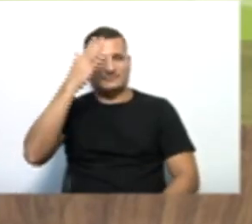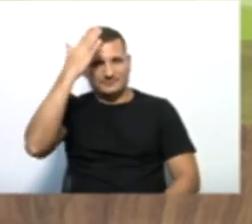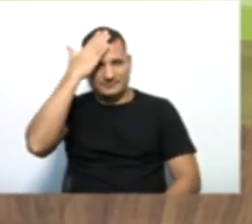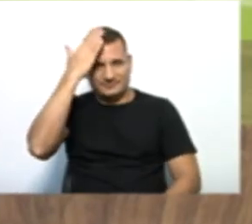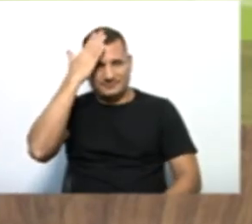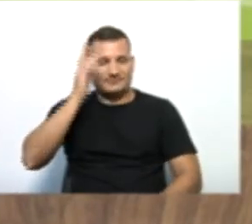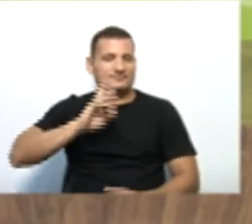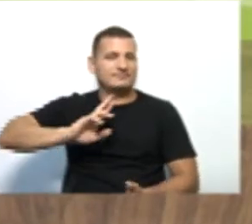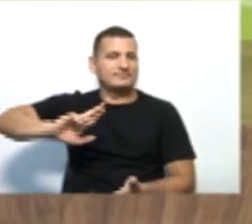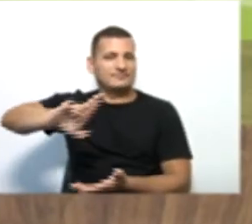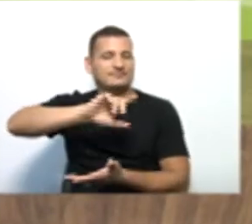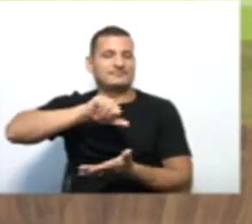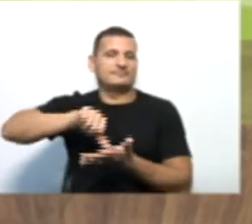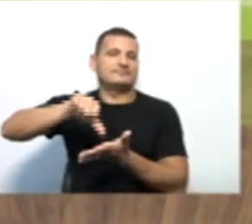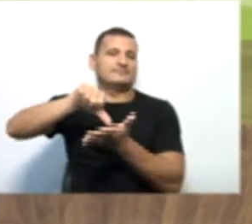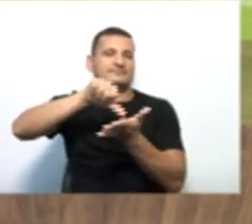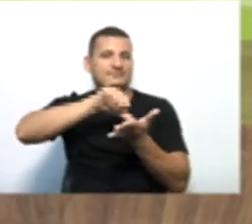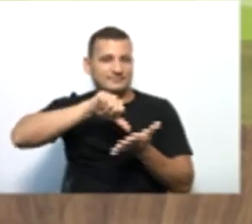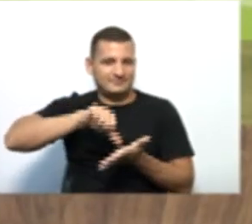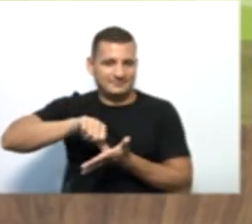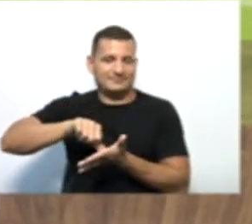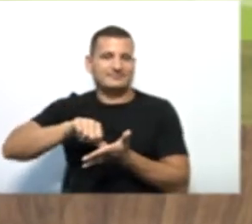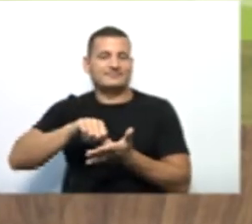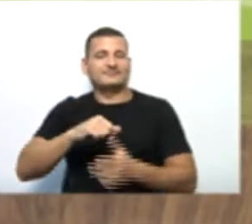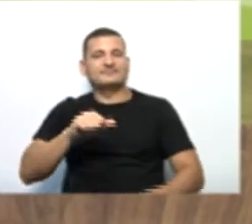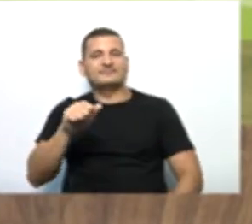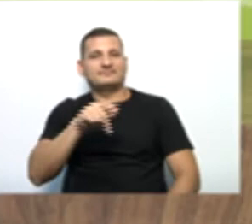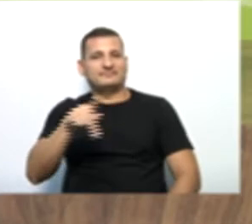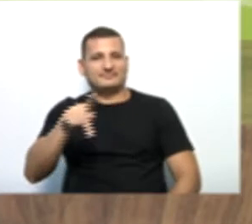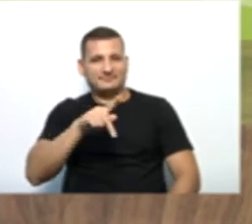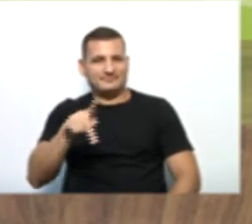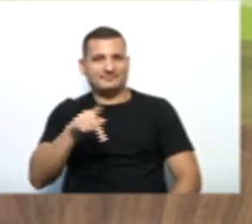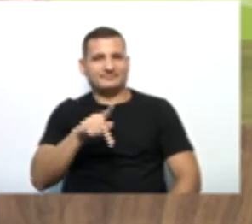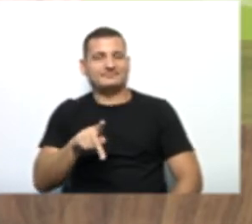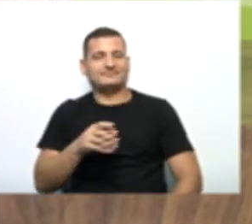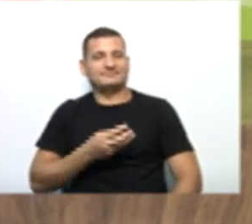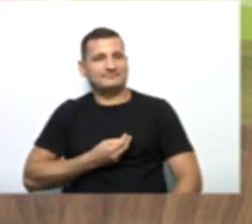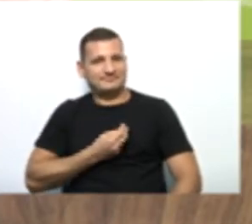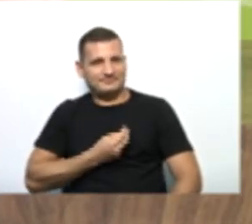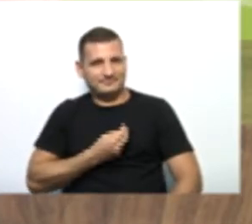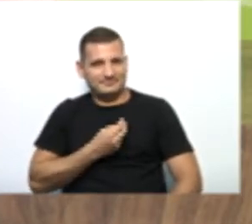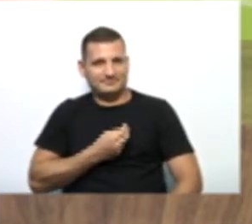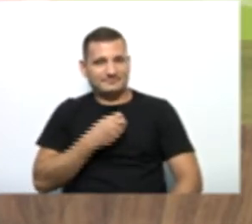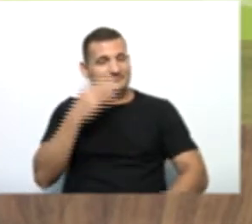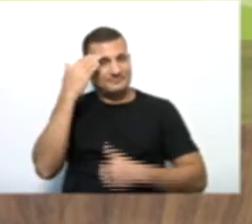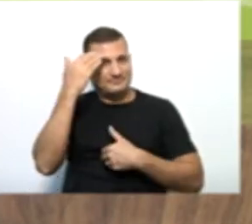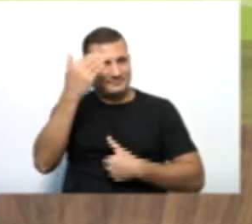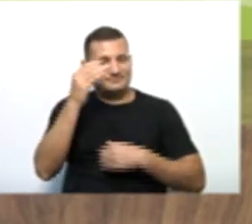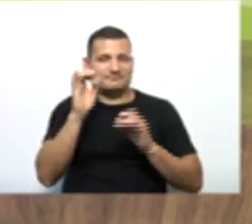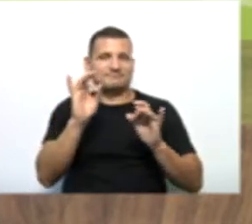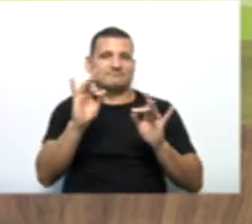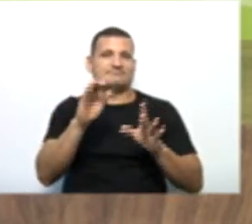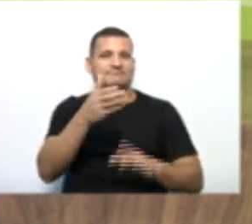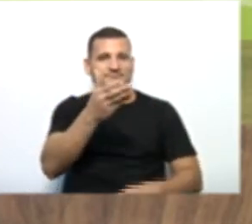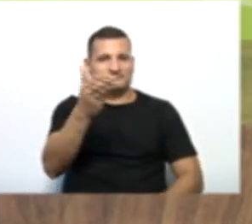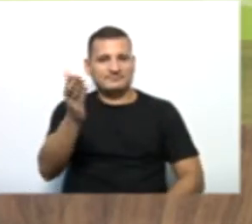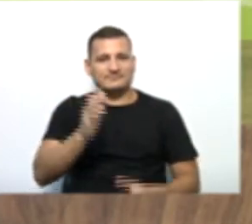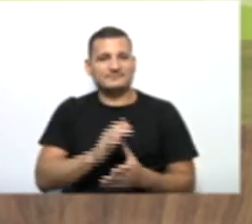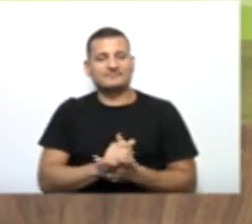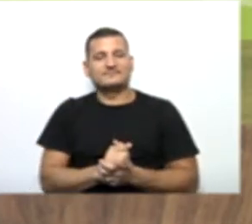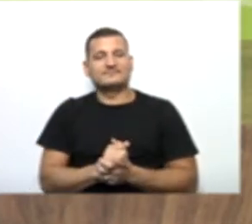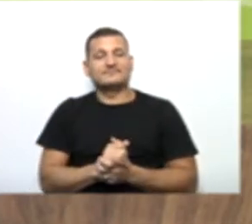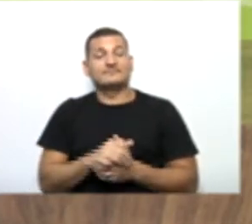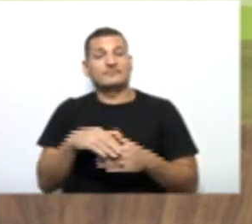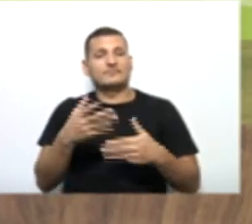outros polos que estão nos assistindo aí, os professores presenciais, ó. Nosso agradecimento especial para vocês, viu? Então, vamos falar um pouquinho